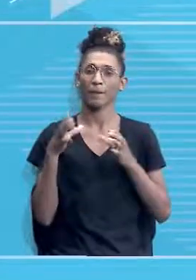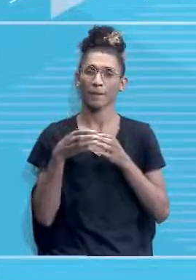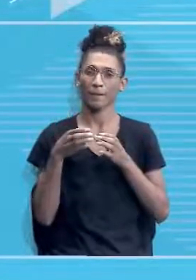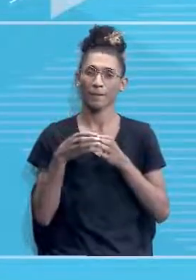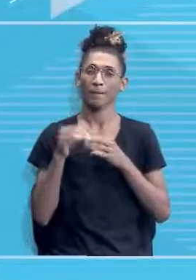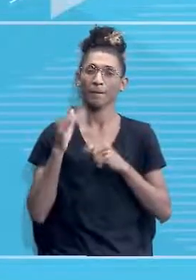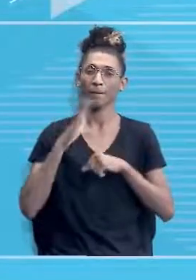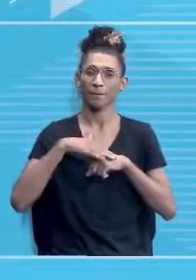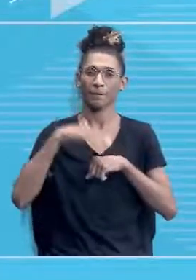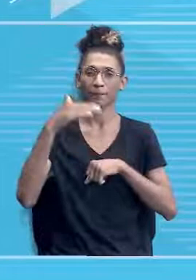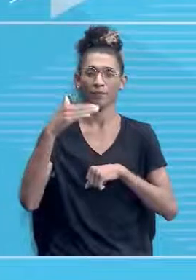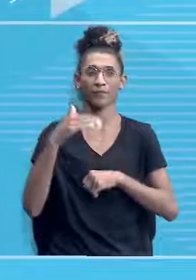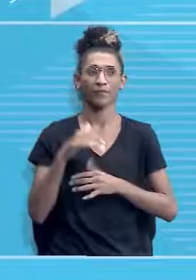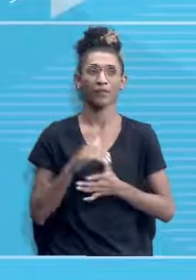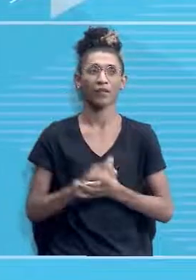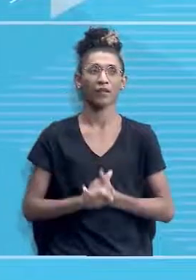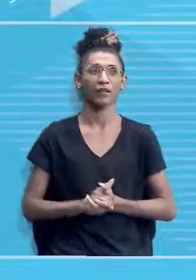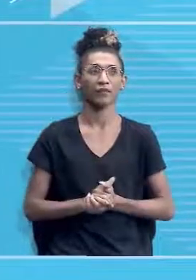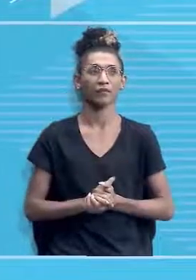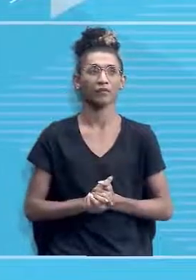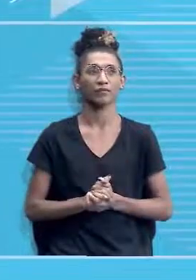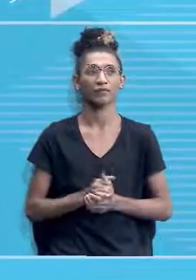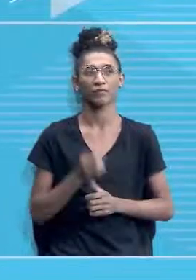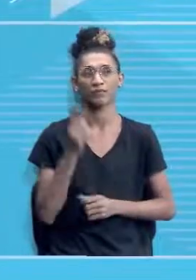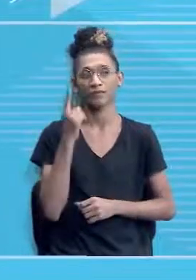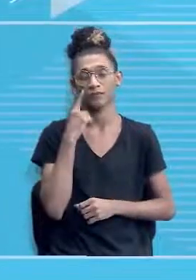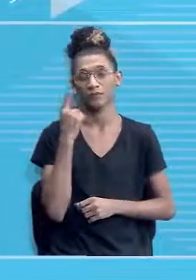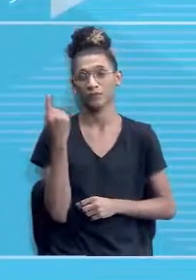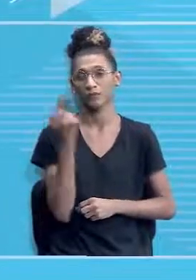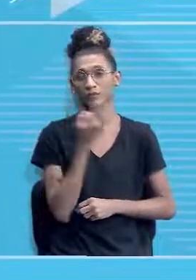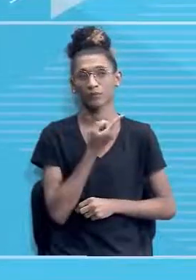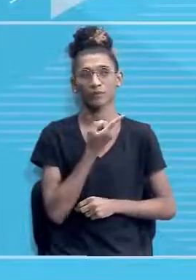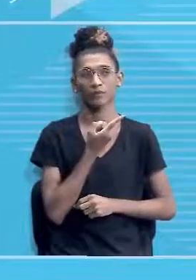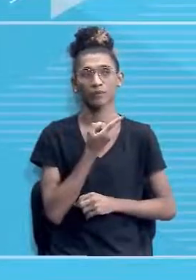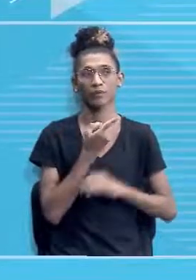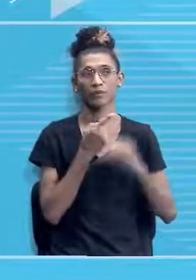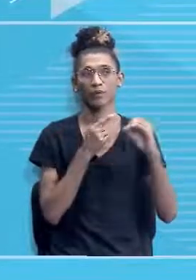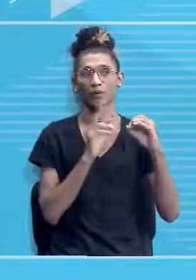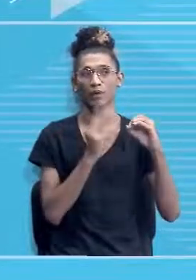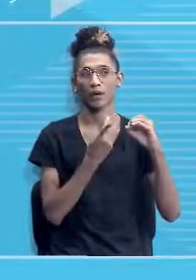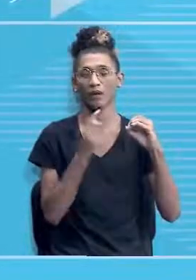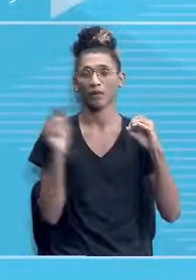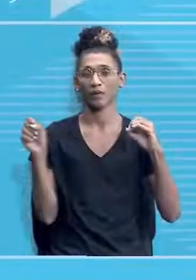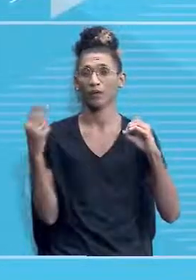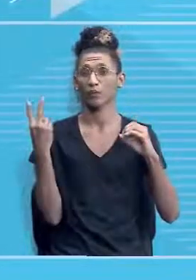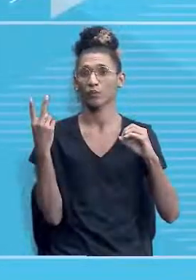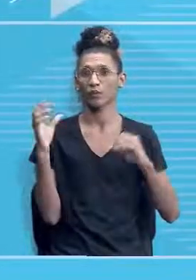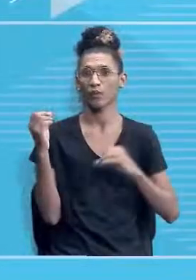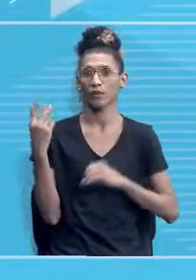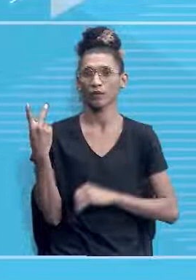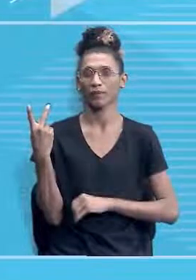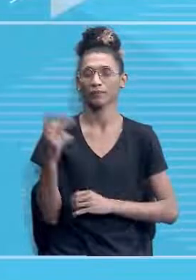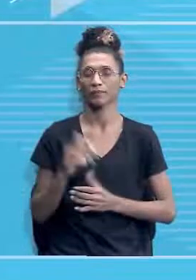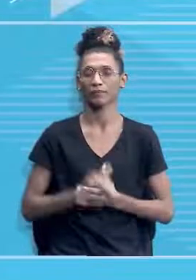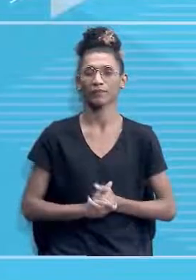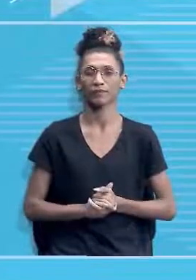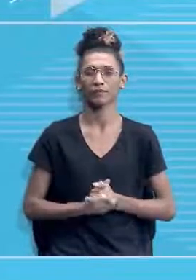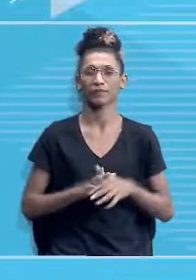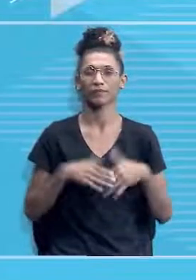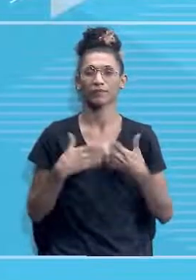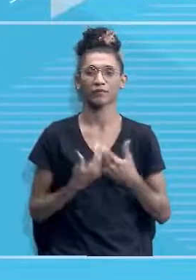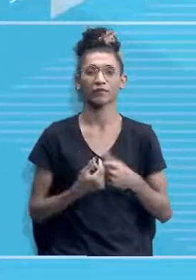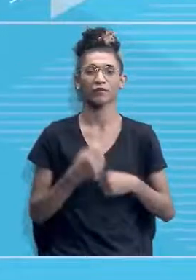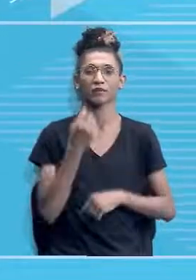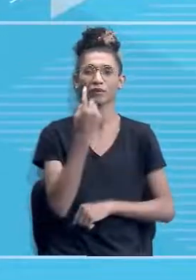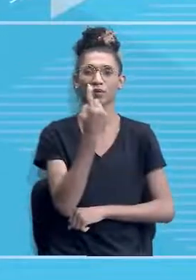menos solúvel do que o segundo tá que o critério foi o número de hidroxilas Então você tem aí justamente ó esse